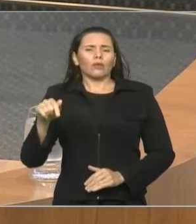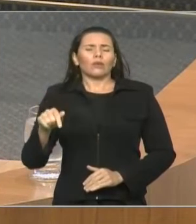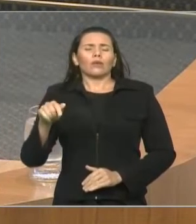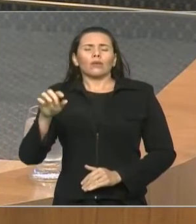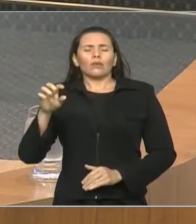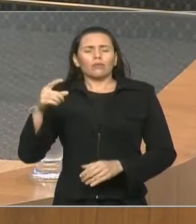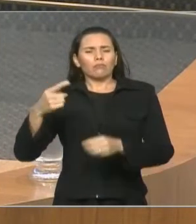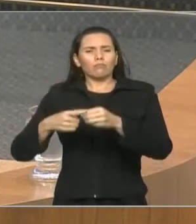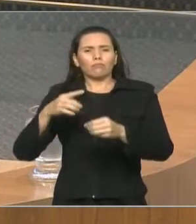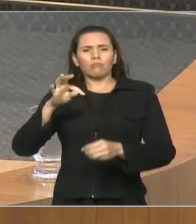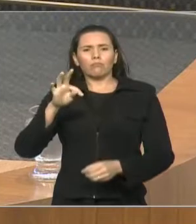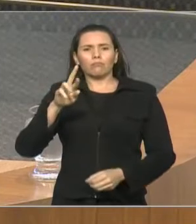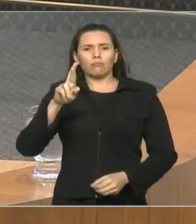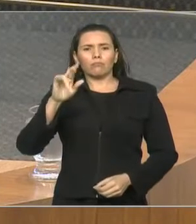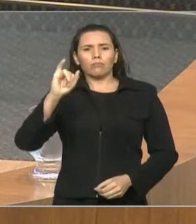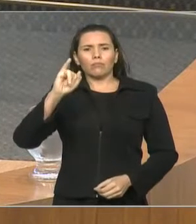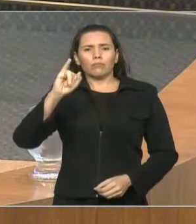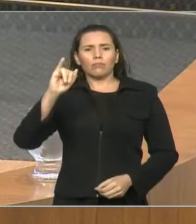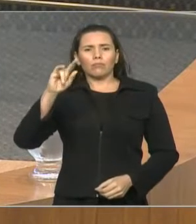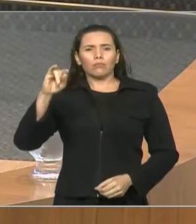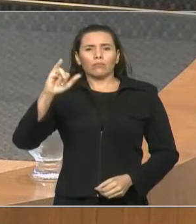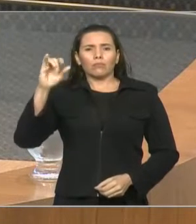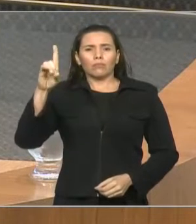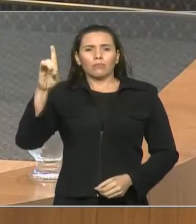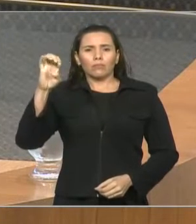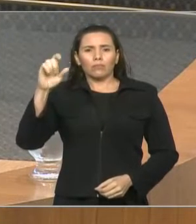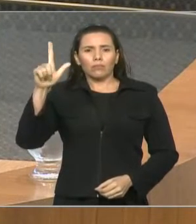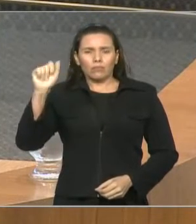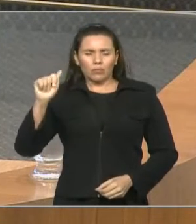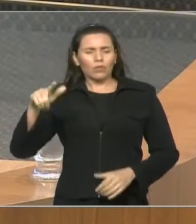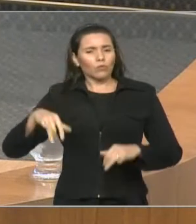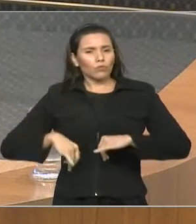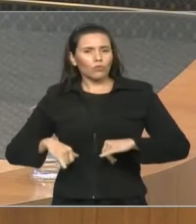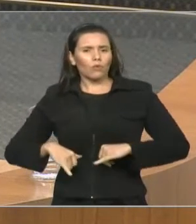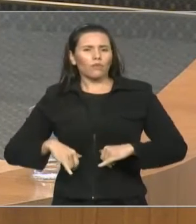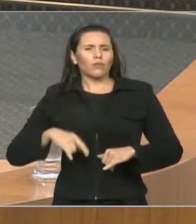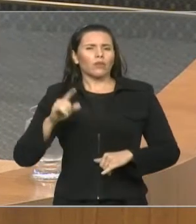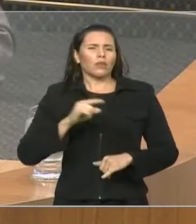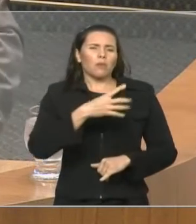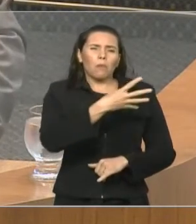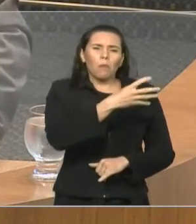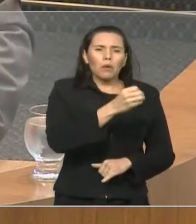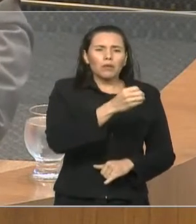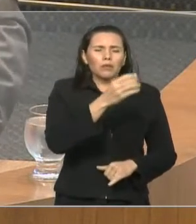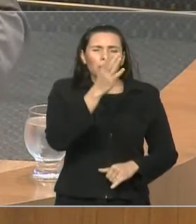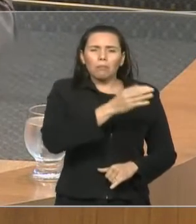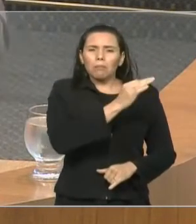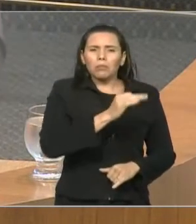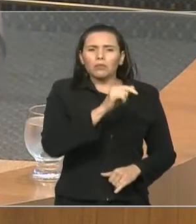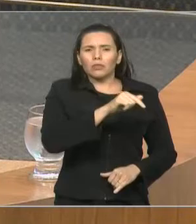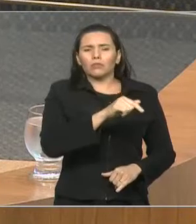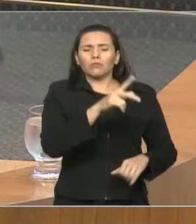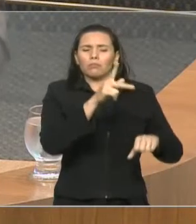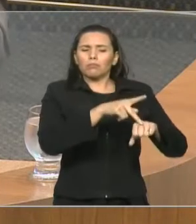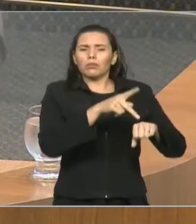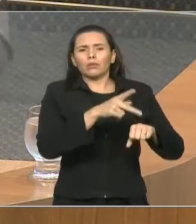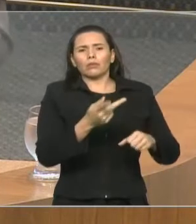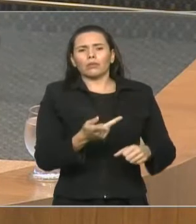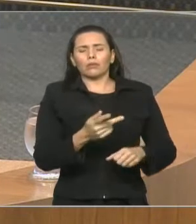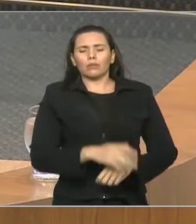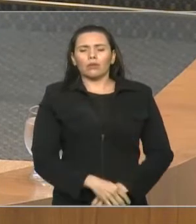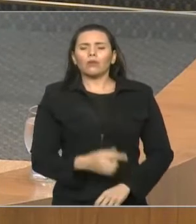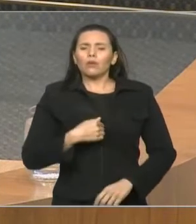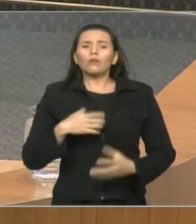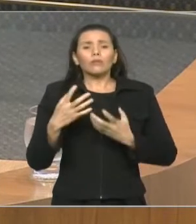E também, continuar, senhor presidente, pedir a construção da tão sonhada estrada